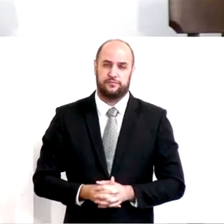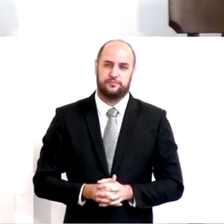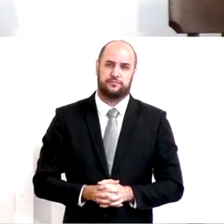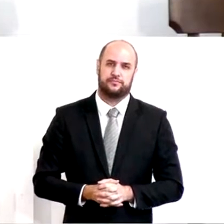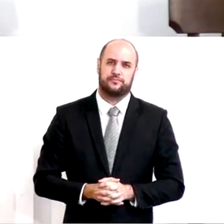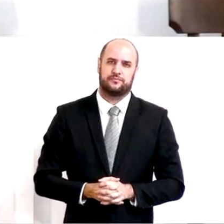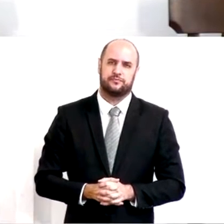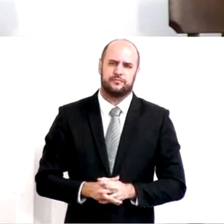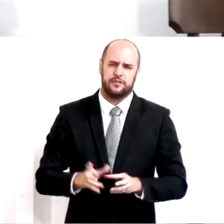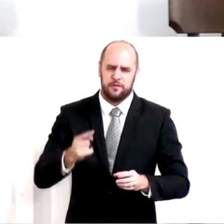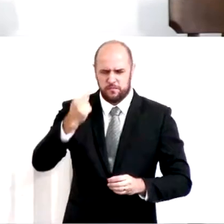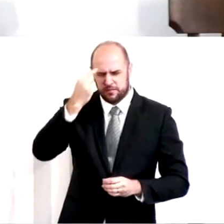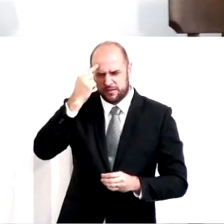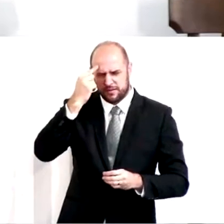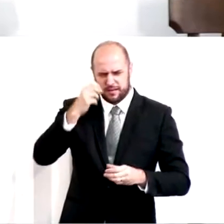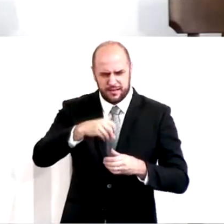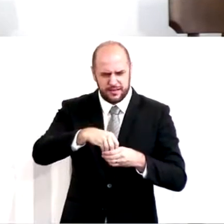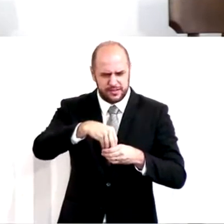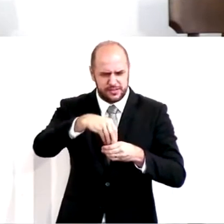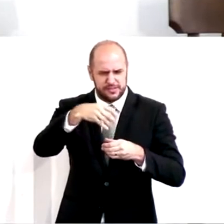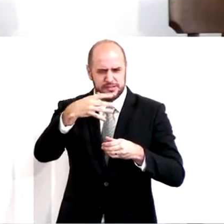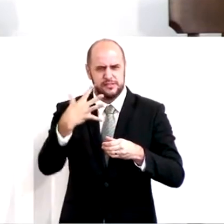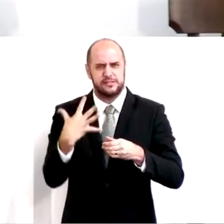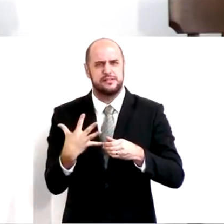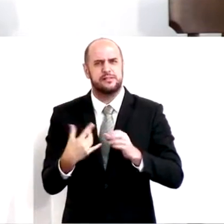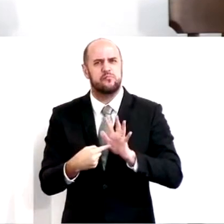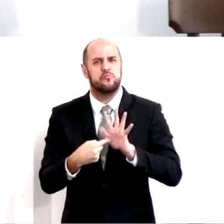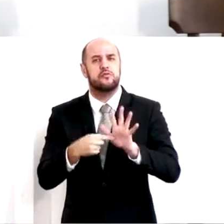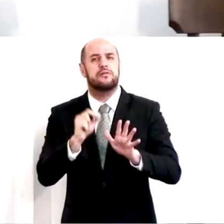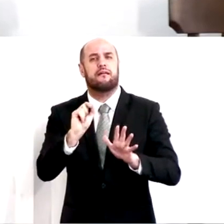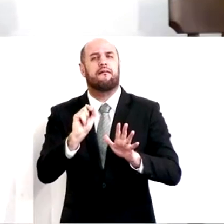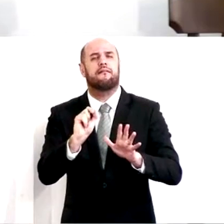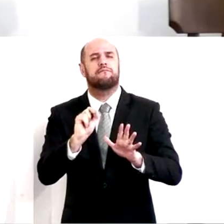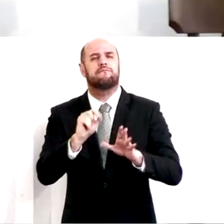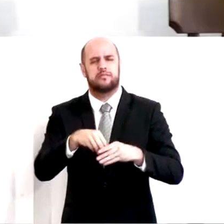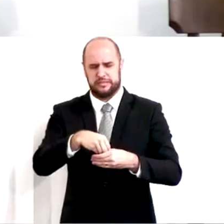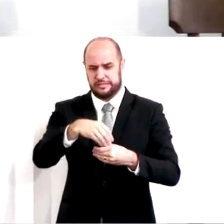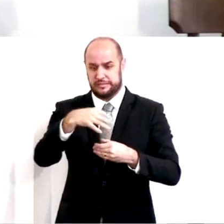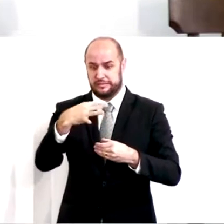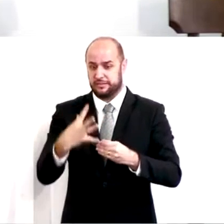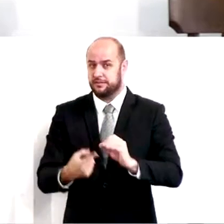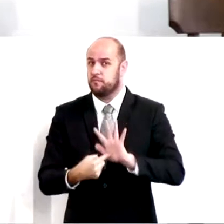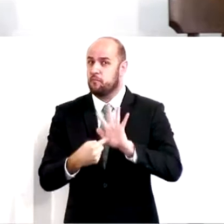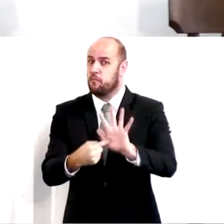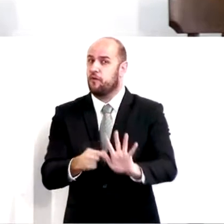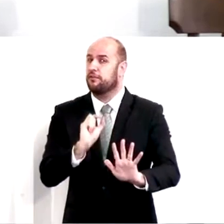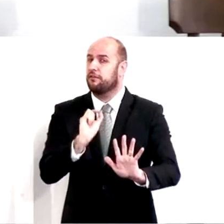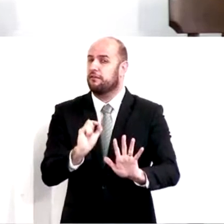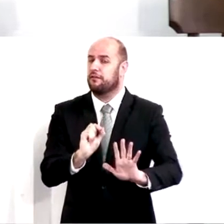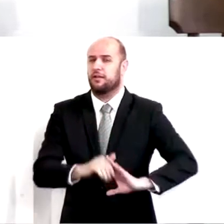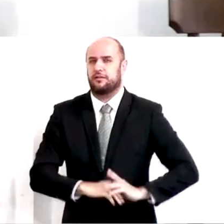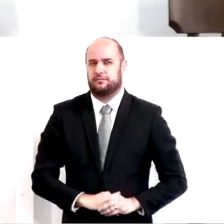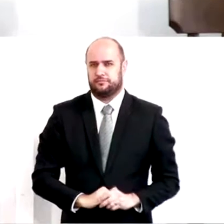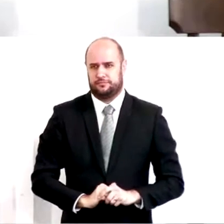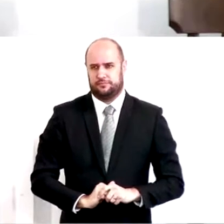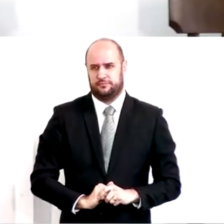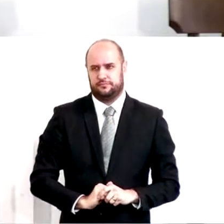Ele é essencial, ele reflete essência. Ou em algum momento ele precisou